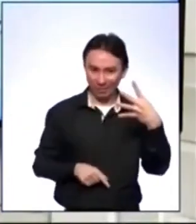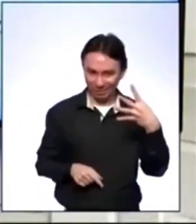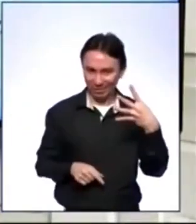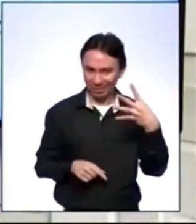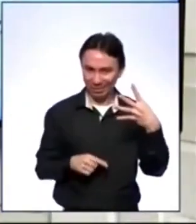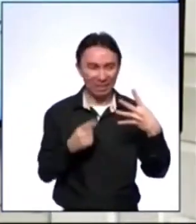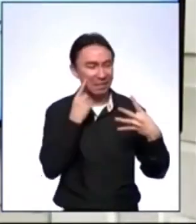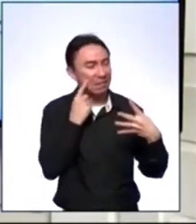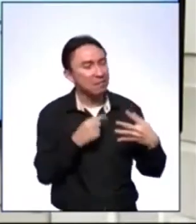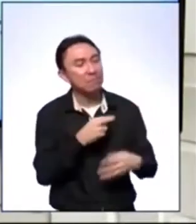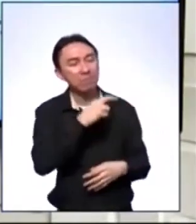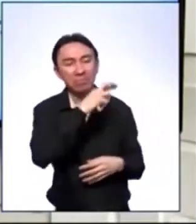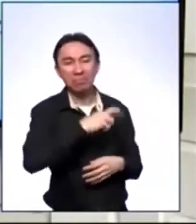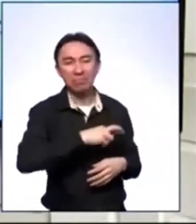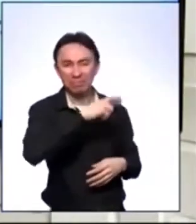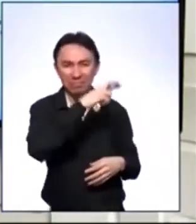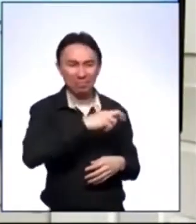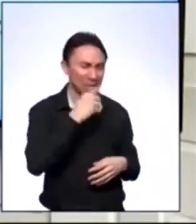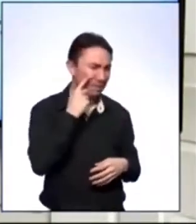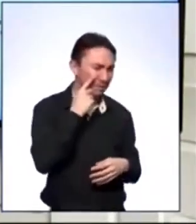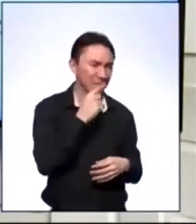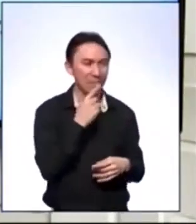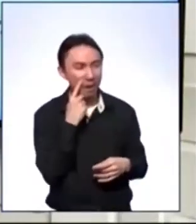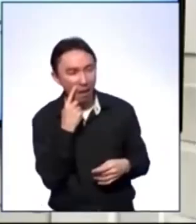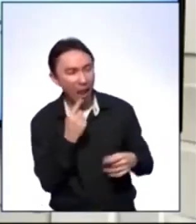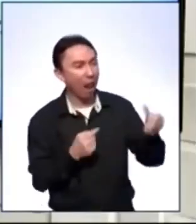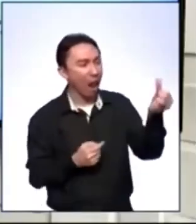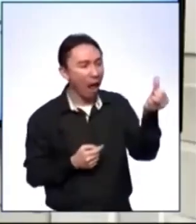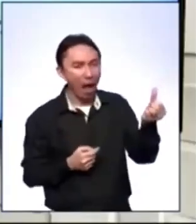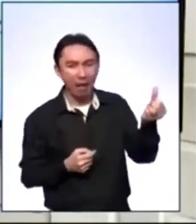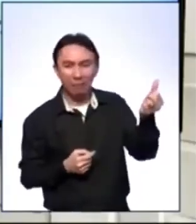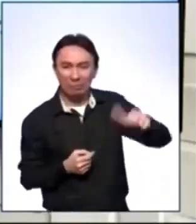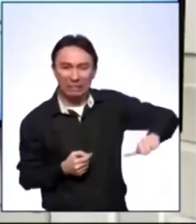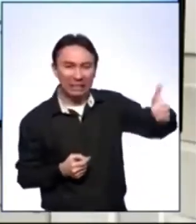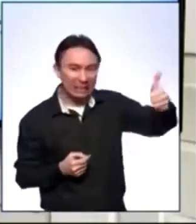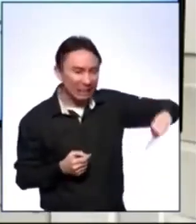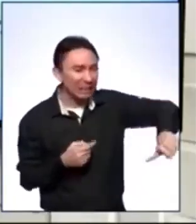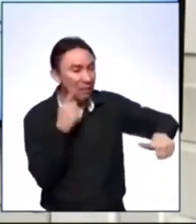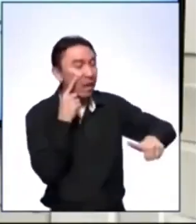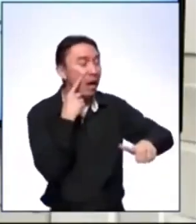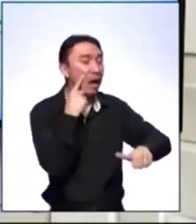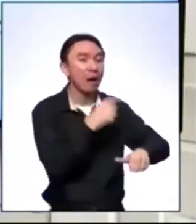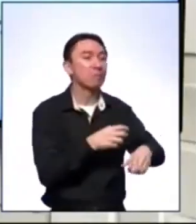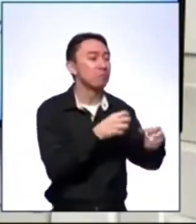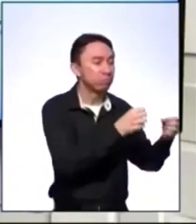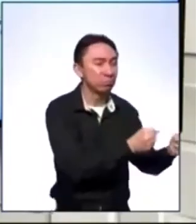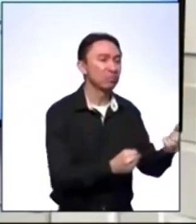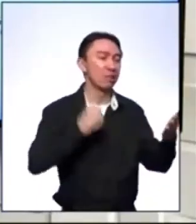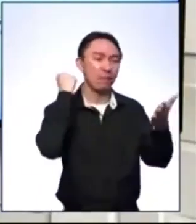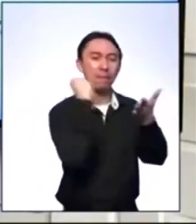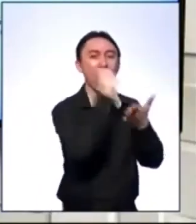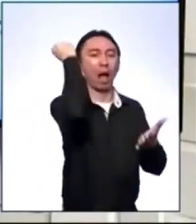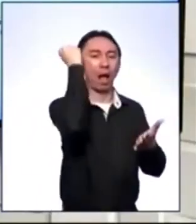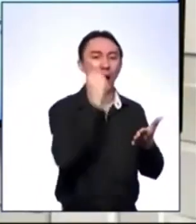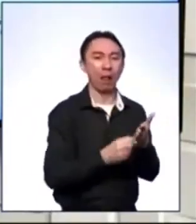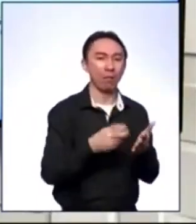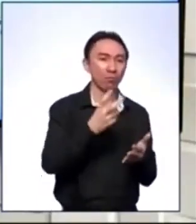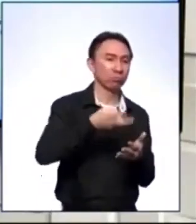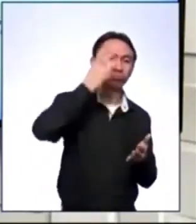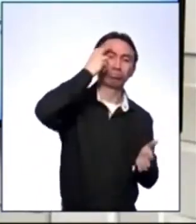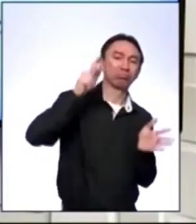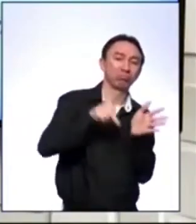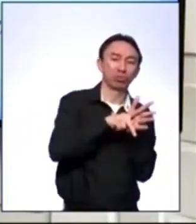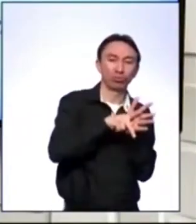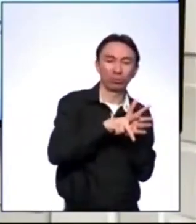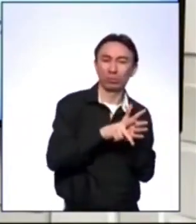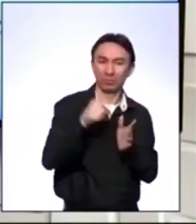promovem, julgam, claro, né, depois de análise longa, o tombamento daquele patrimônio, então ele passa a ser